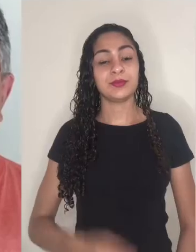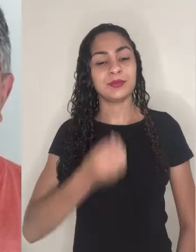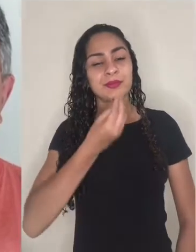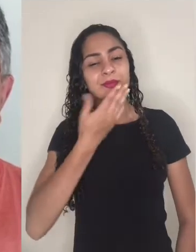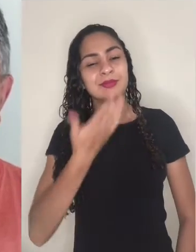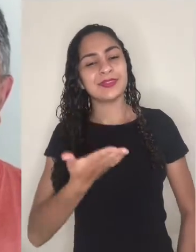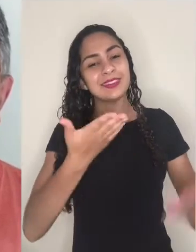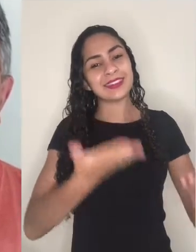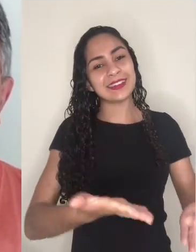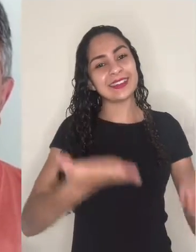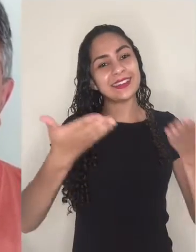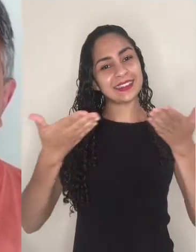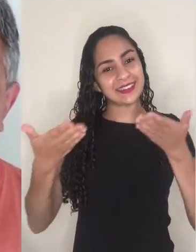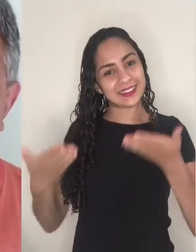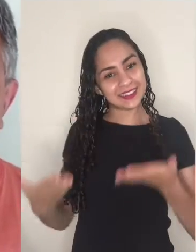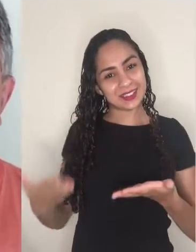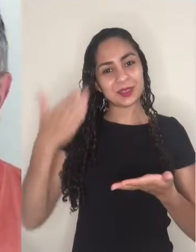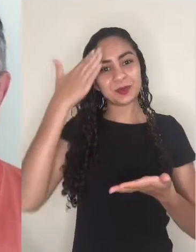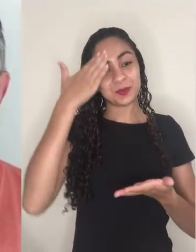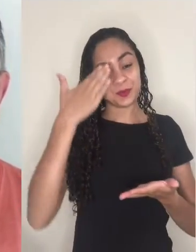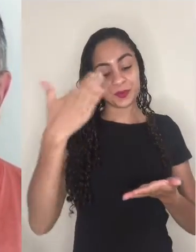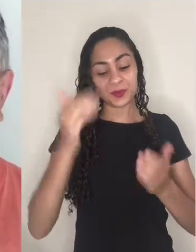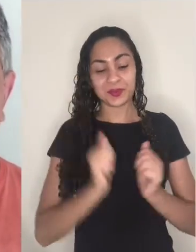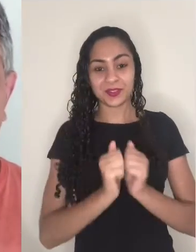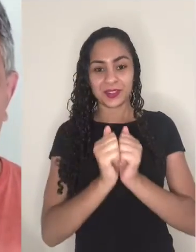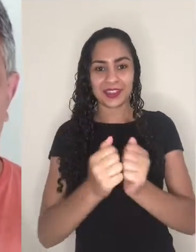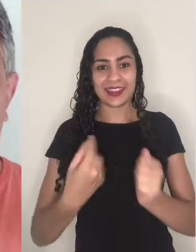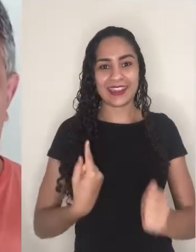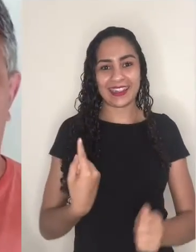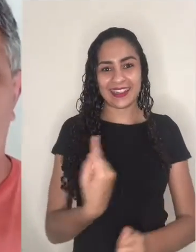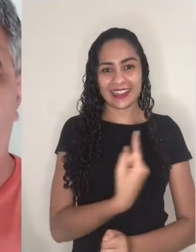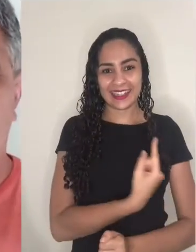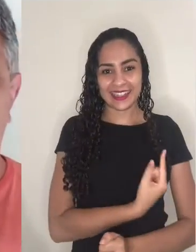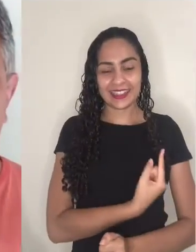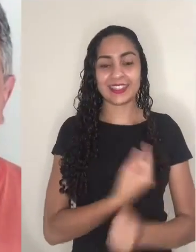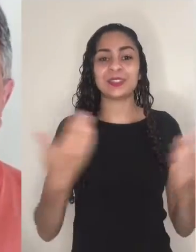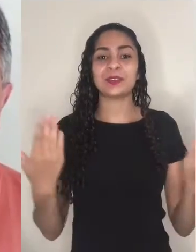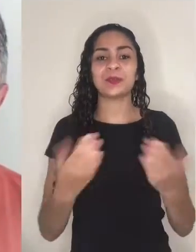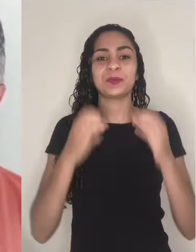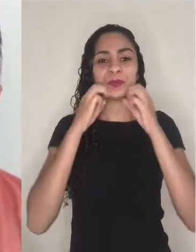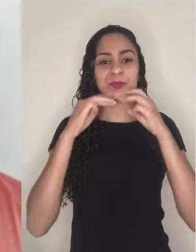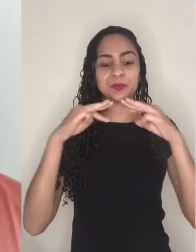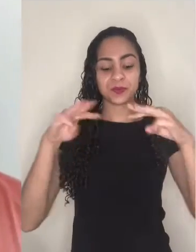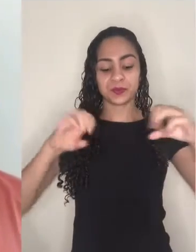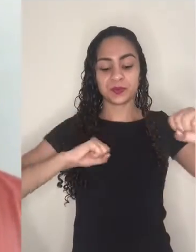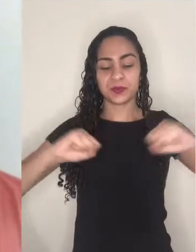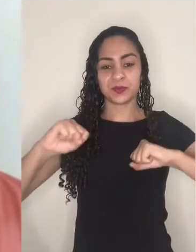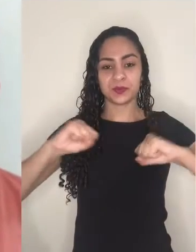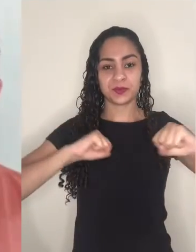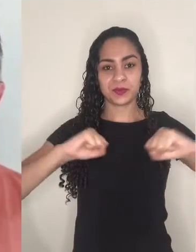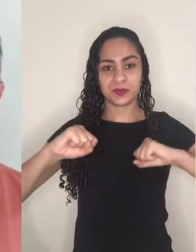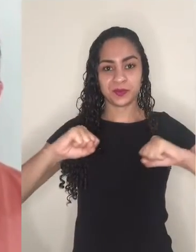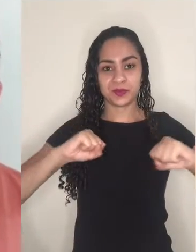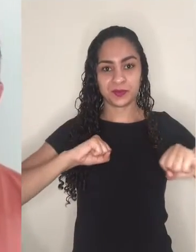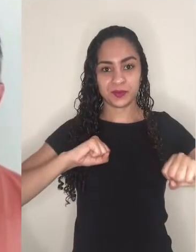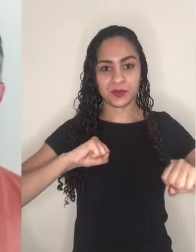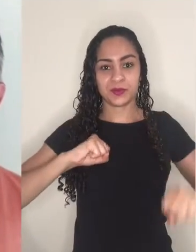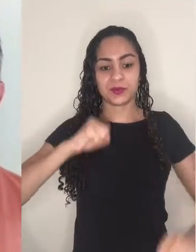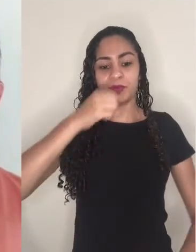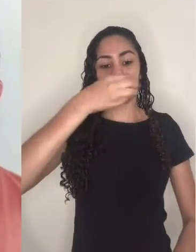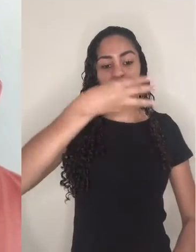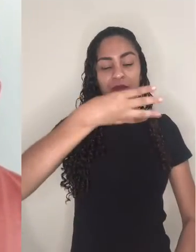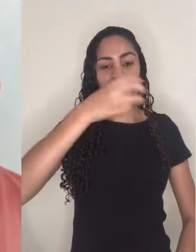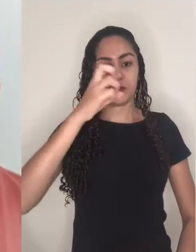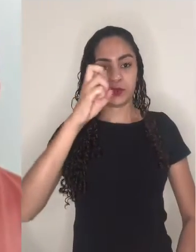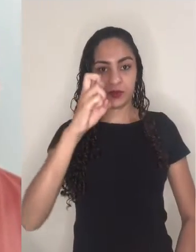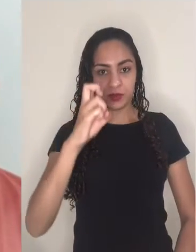Muito bem, seja bem-vindo, muito obrigado por estar conosco. A palavra de hoje baseia-se no Salmo de número